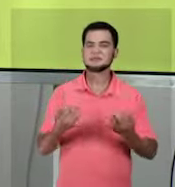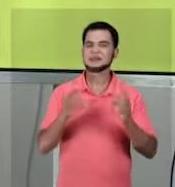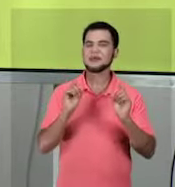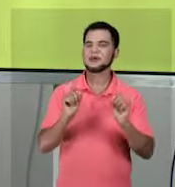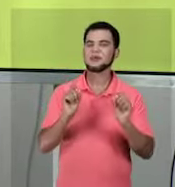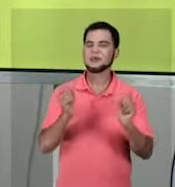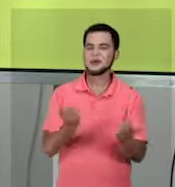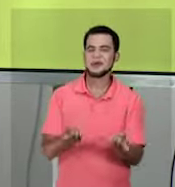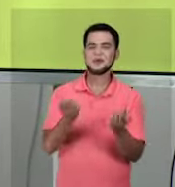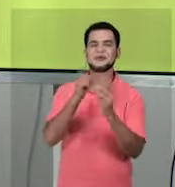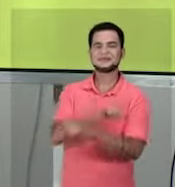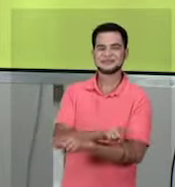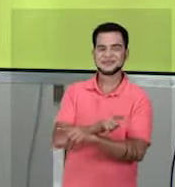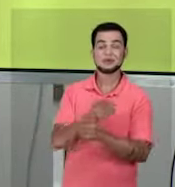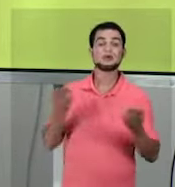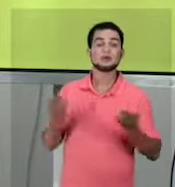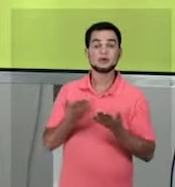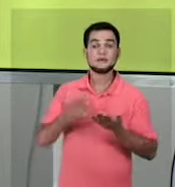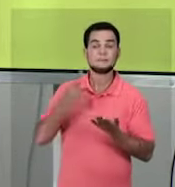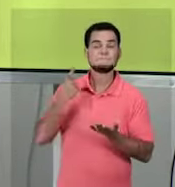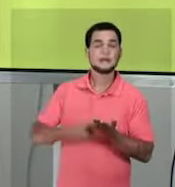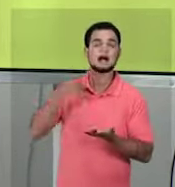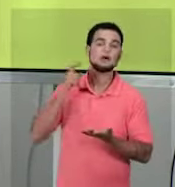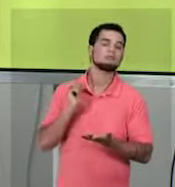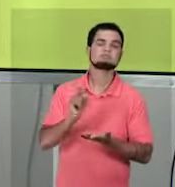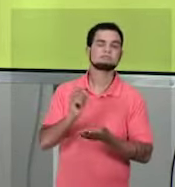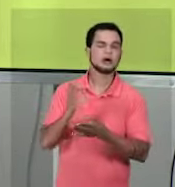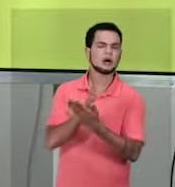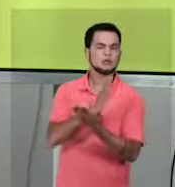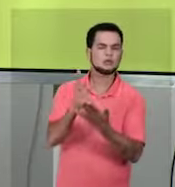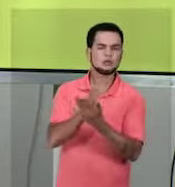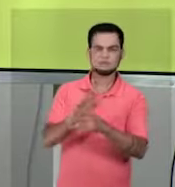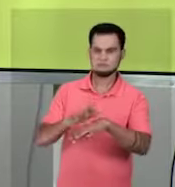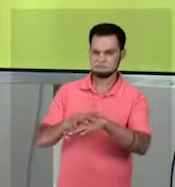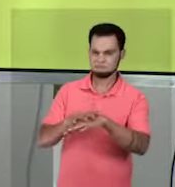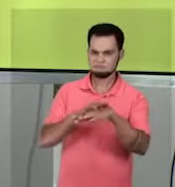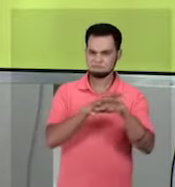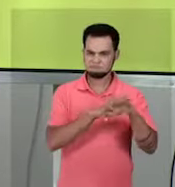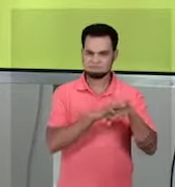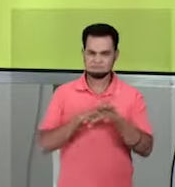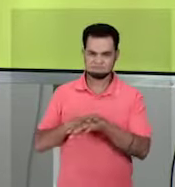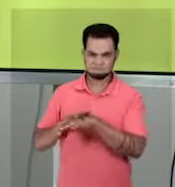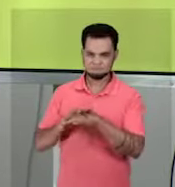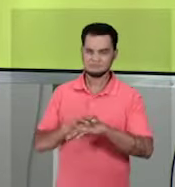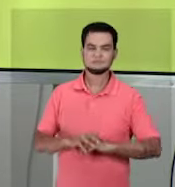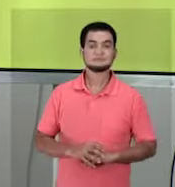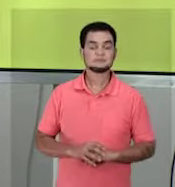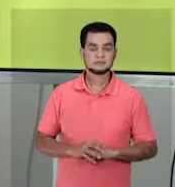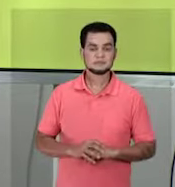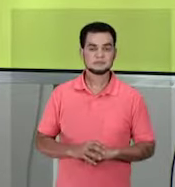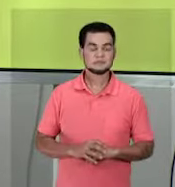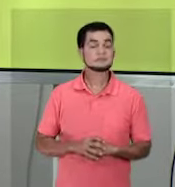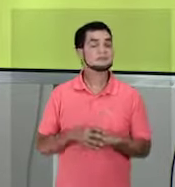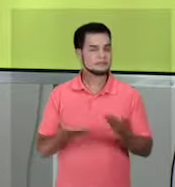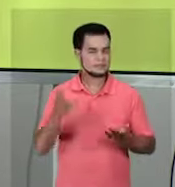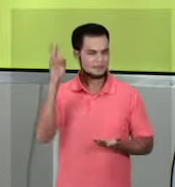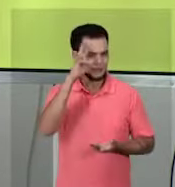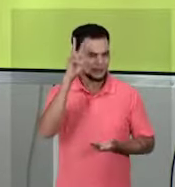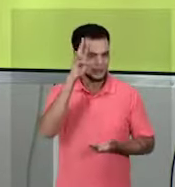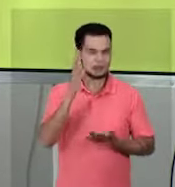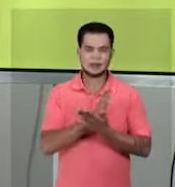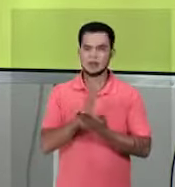de saúde, né? Nós vamos determinar algumas doenças, falar de algumas doenças. Então, para recapitular e relembrar